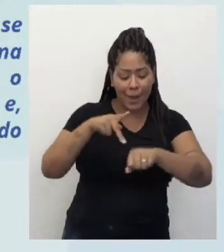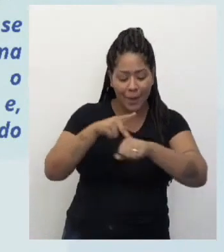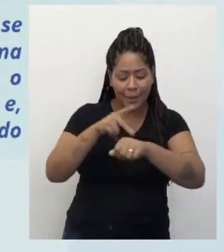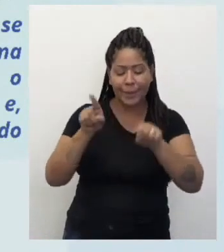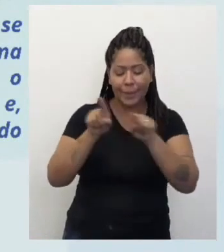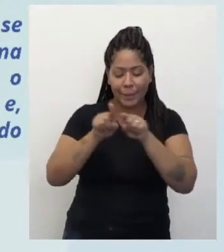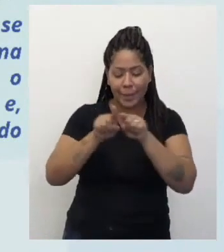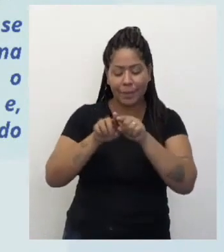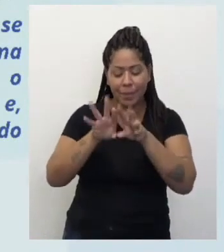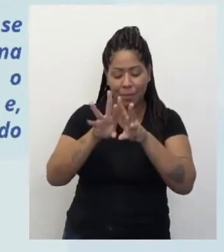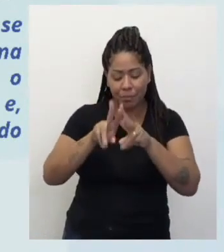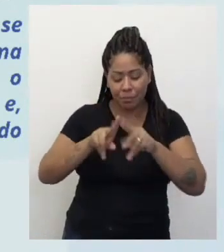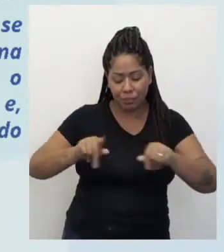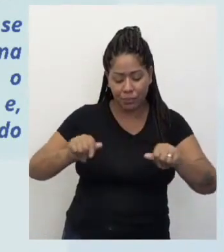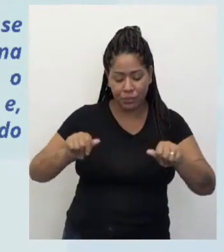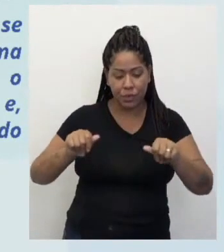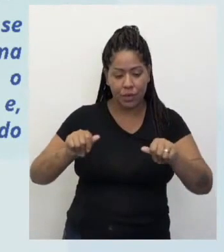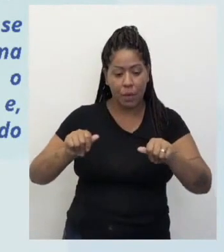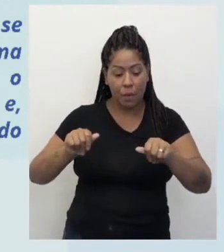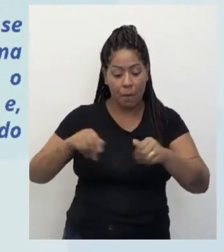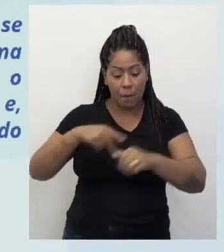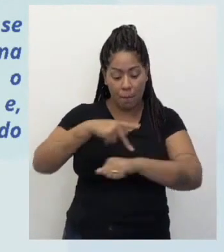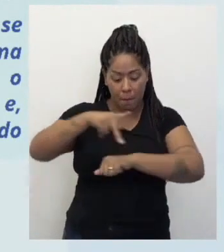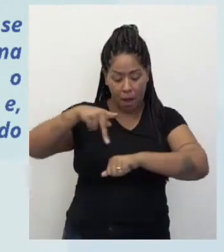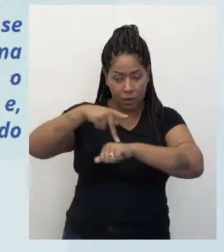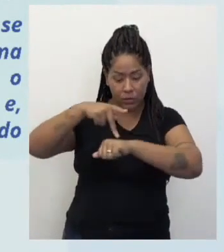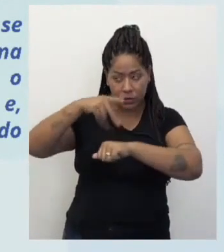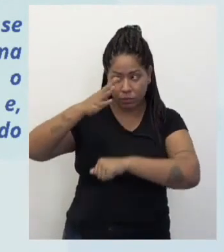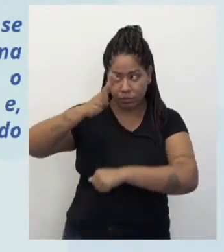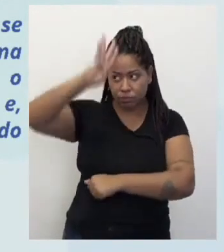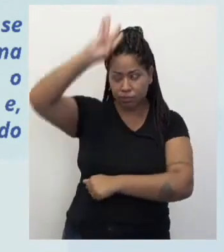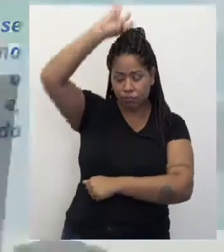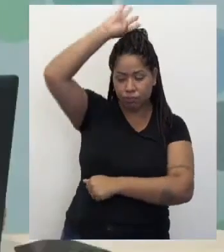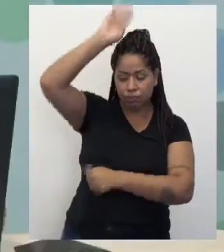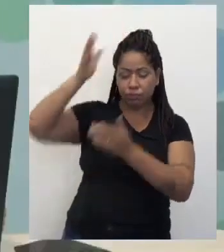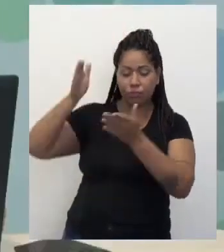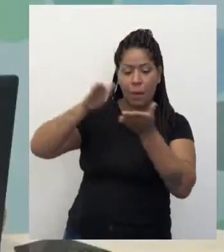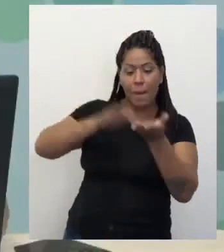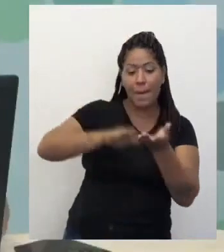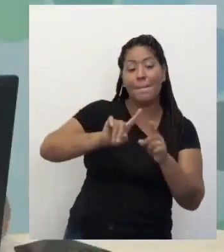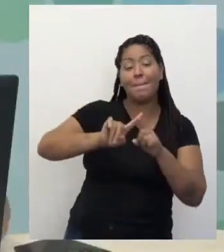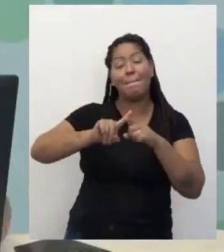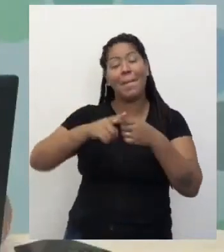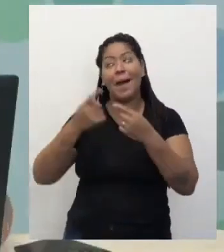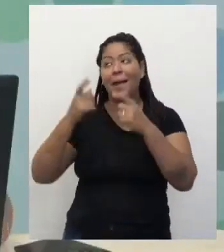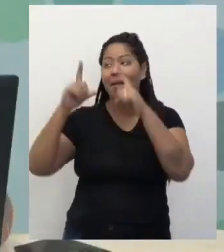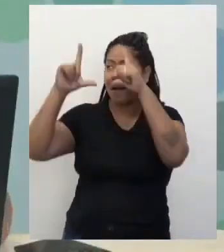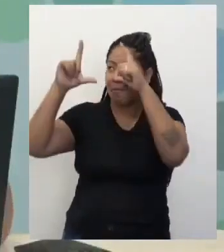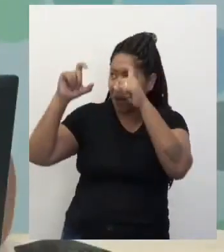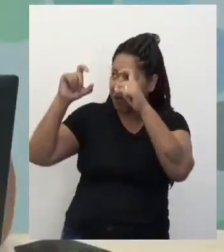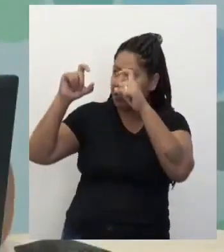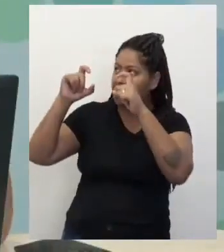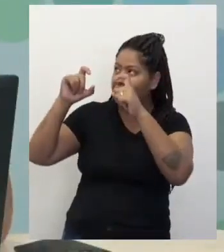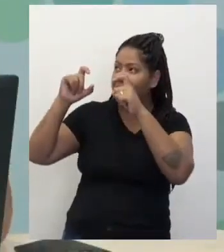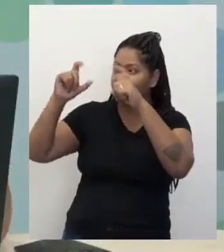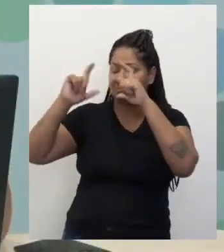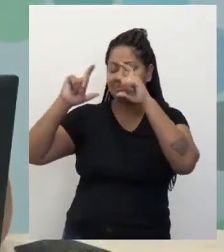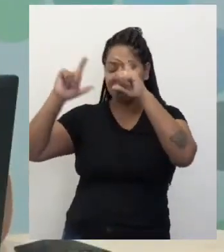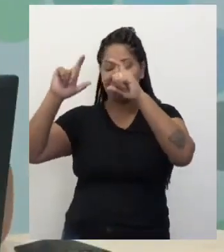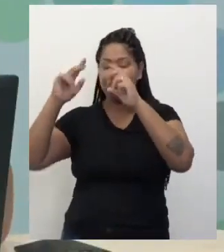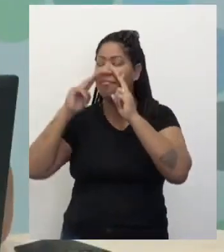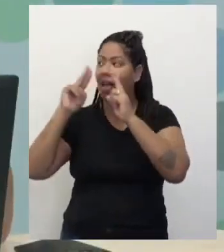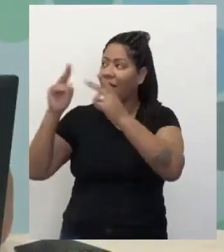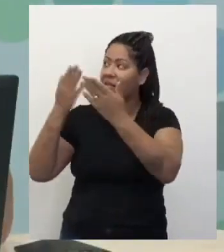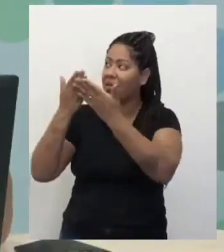vejam, né? Roma caiu, mas o Coliseu está de pé até hoje, né? Sim. Então, fugiu um pouquinho a previsão, né? Do que